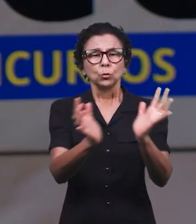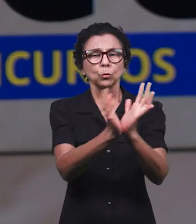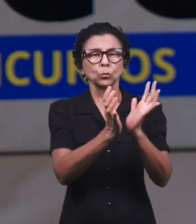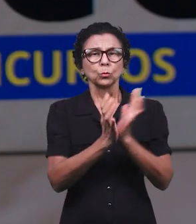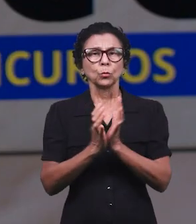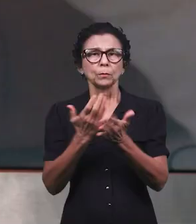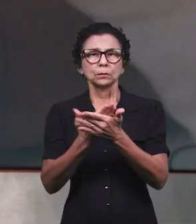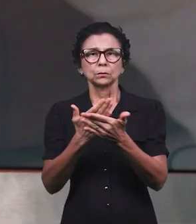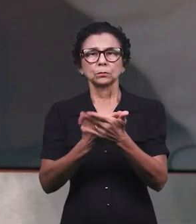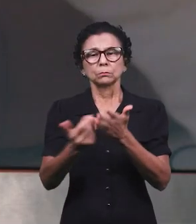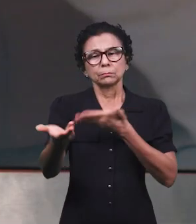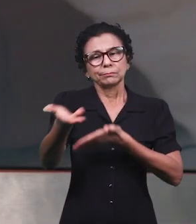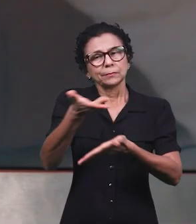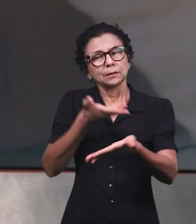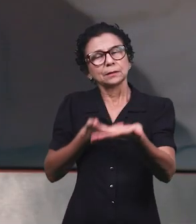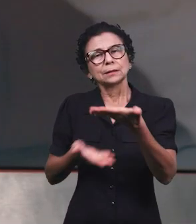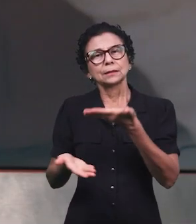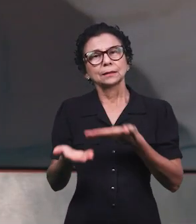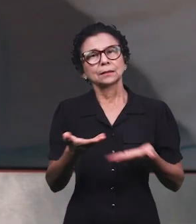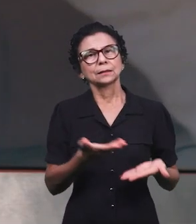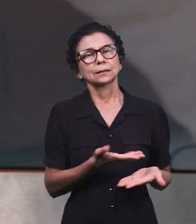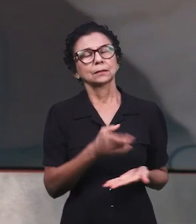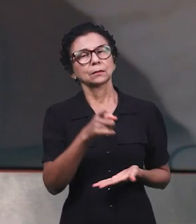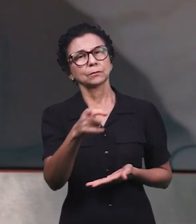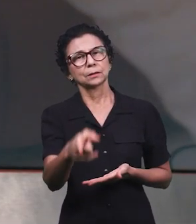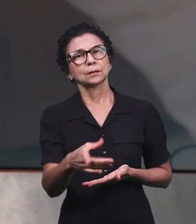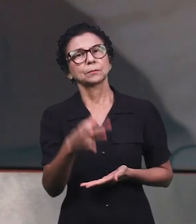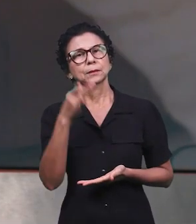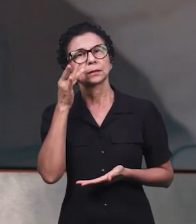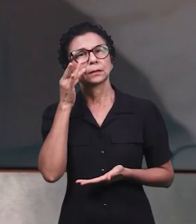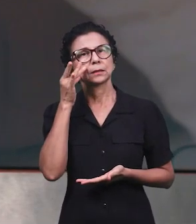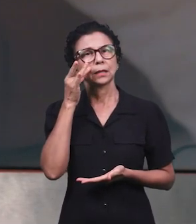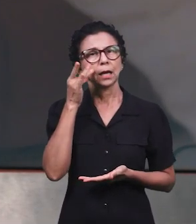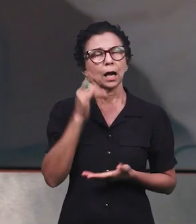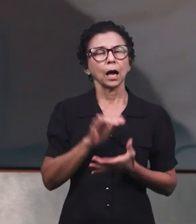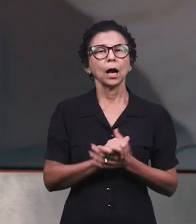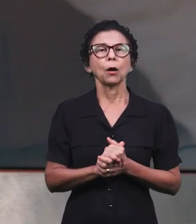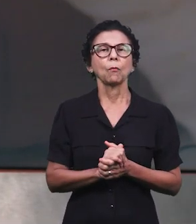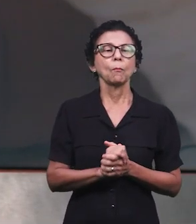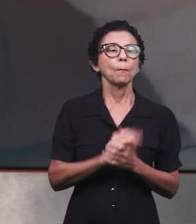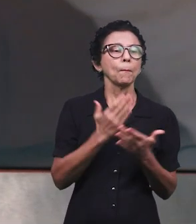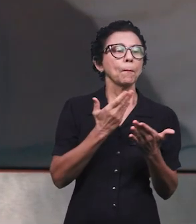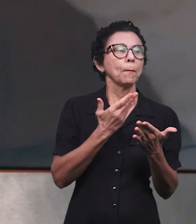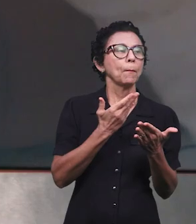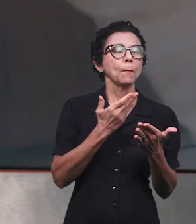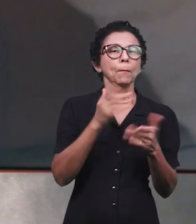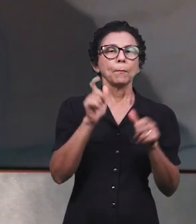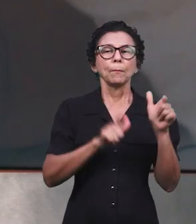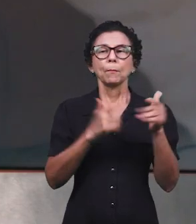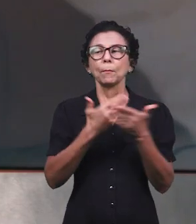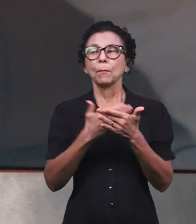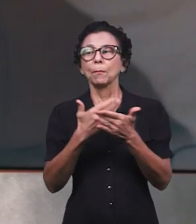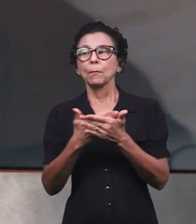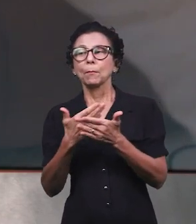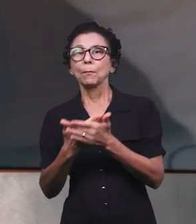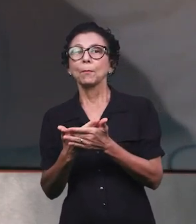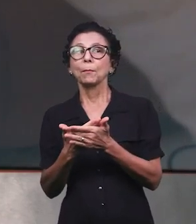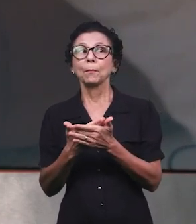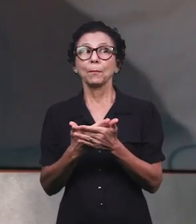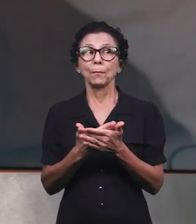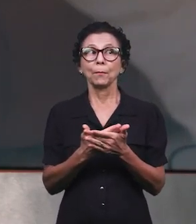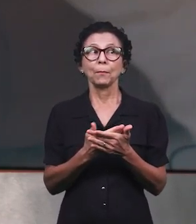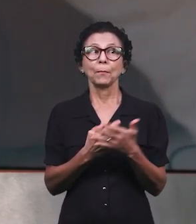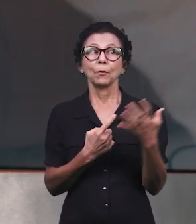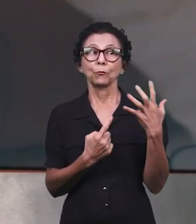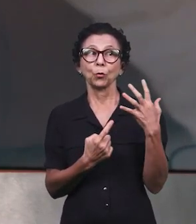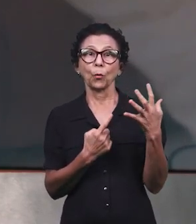de estudos, né? E queira ou não, quando você está presencialmente, você vê mais pessoas estudando, isso também mexe com você, né? Você sente assim,